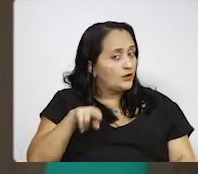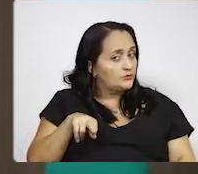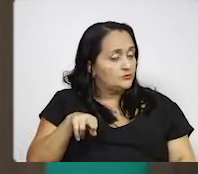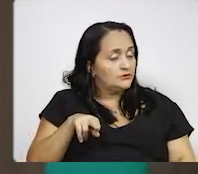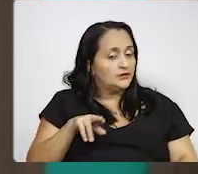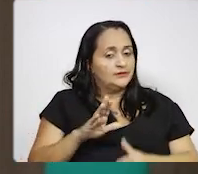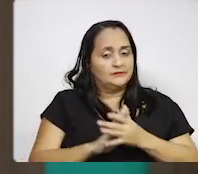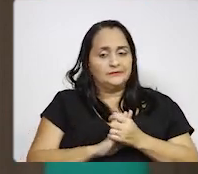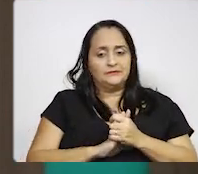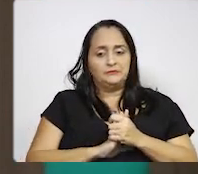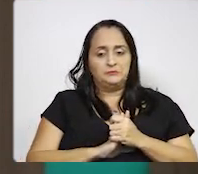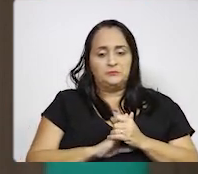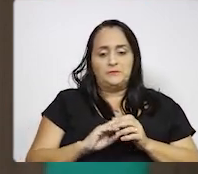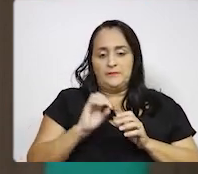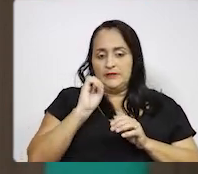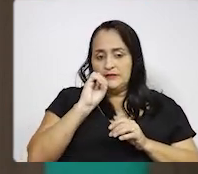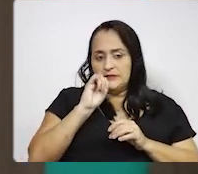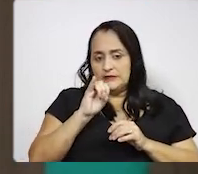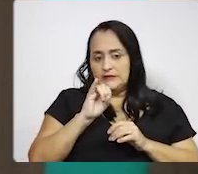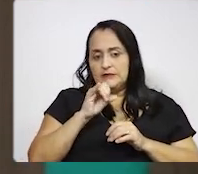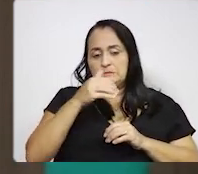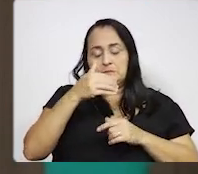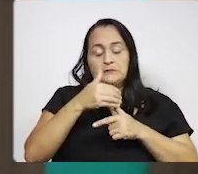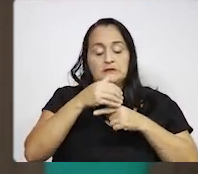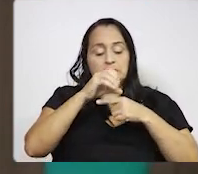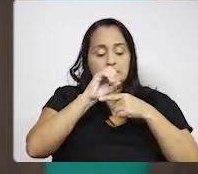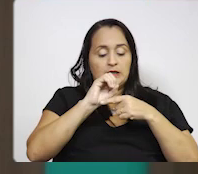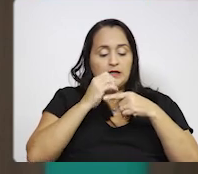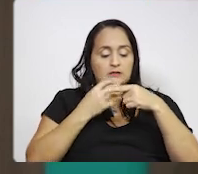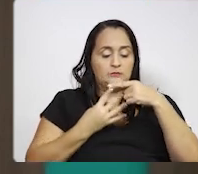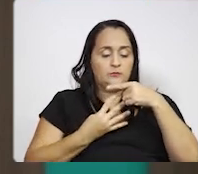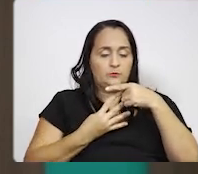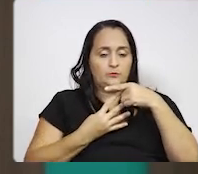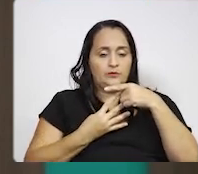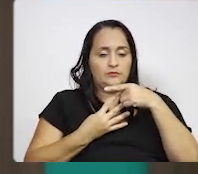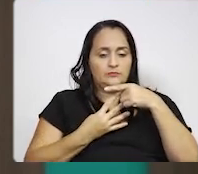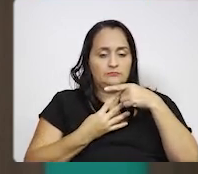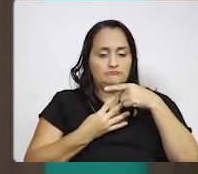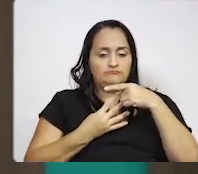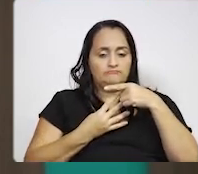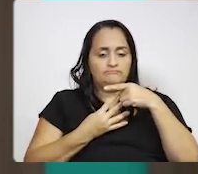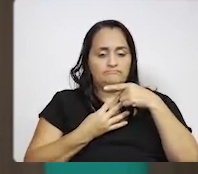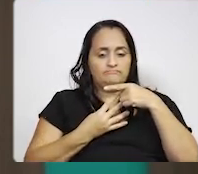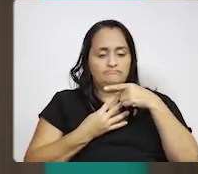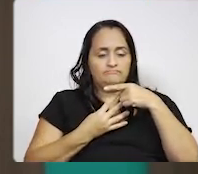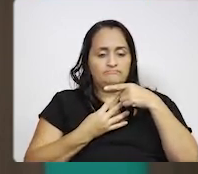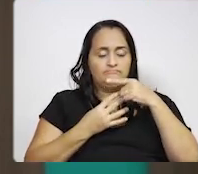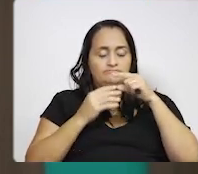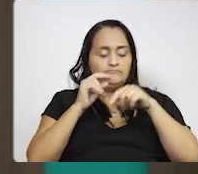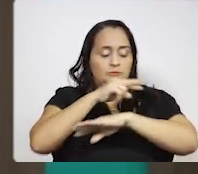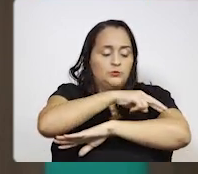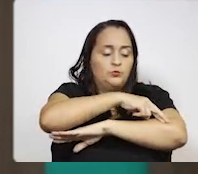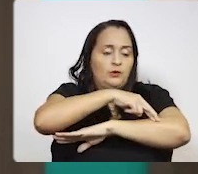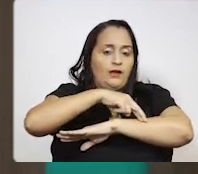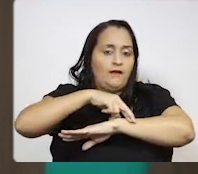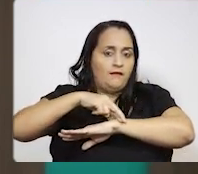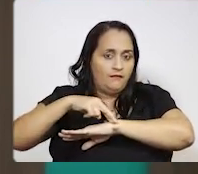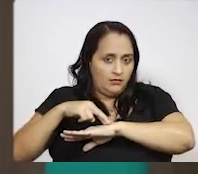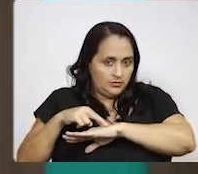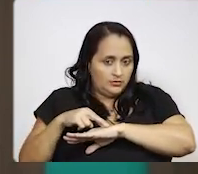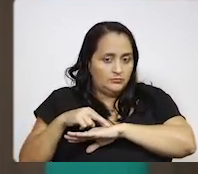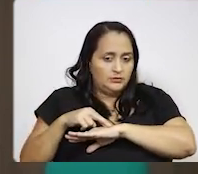divisão. Então, se eu pegar a fração 10 quartos e for colocar numa